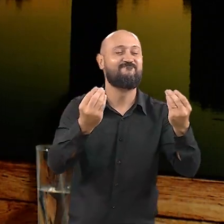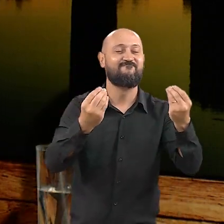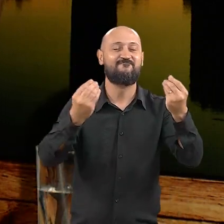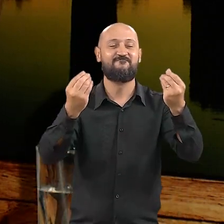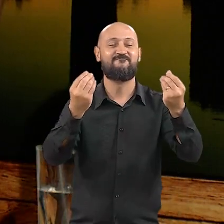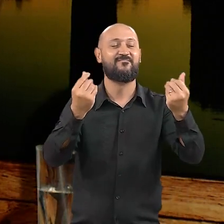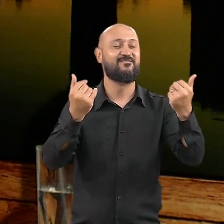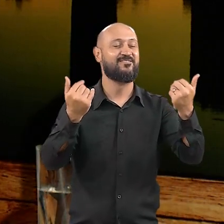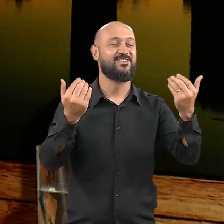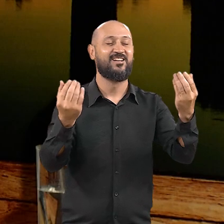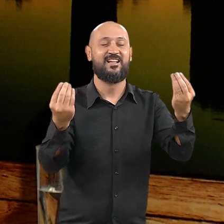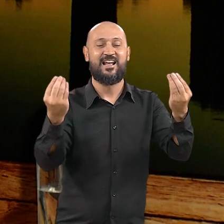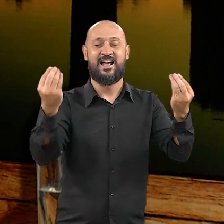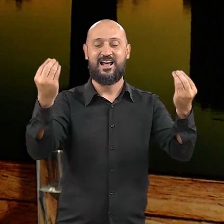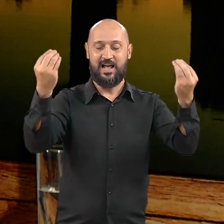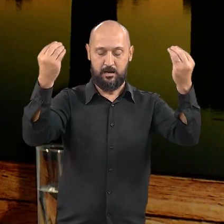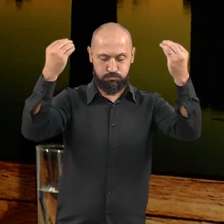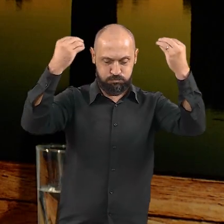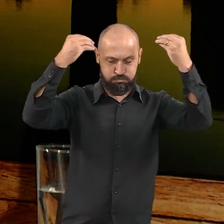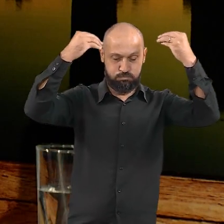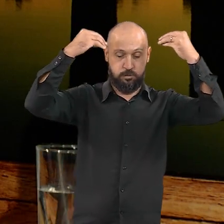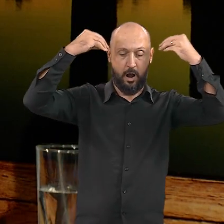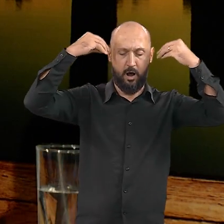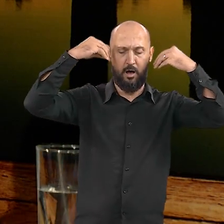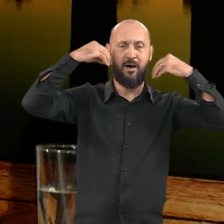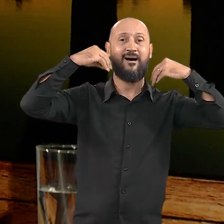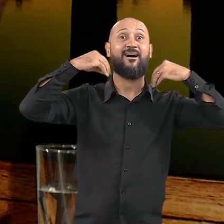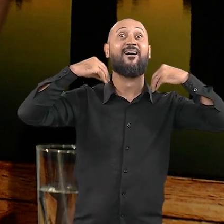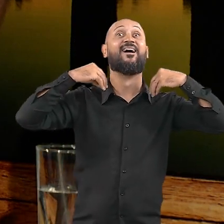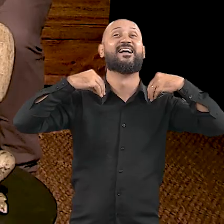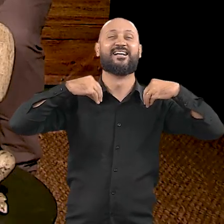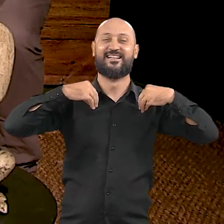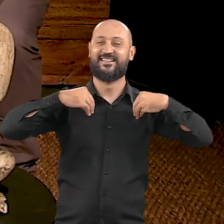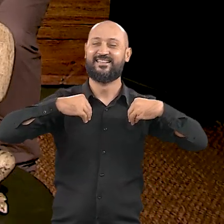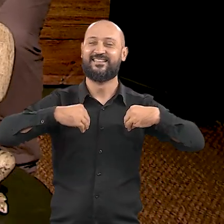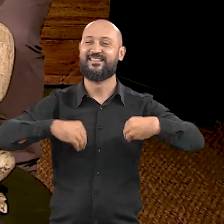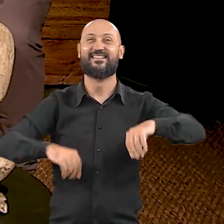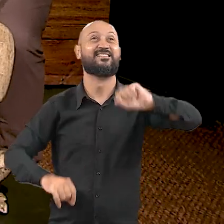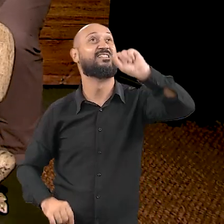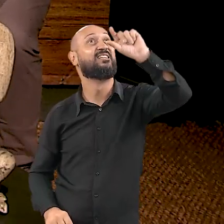nosso alimento. O sol